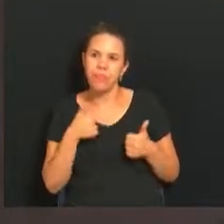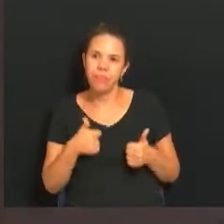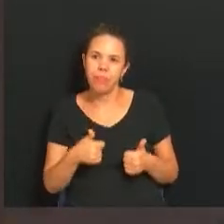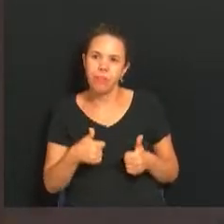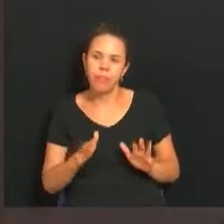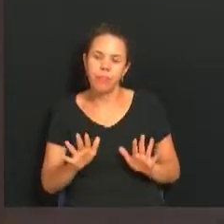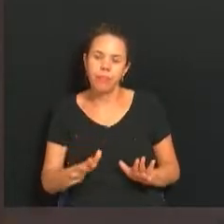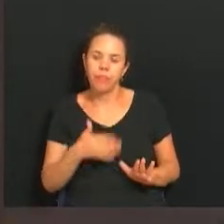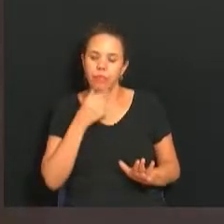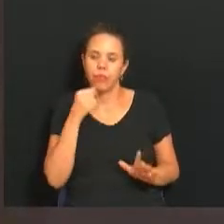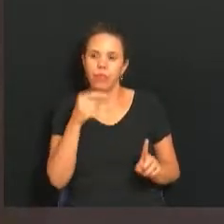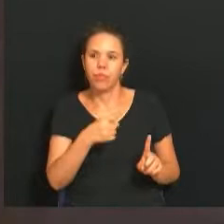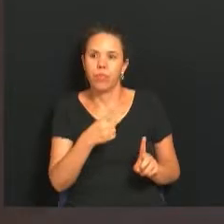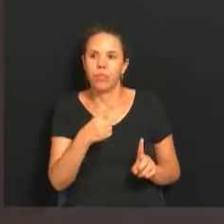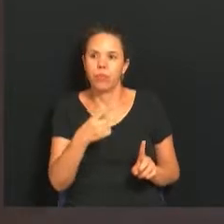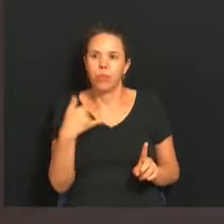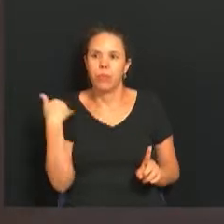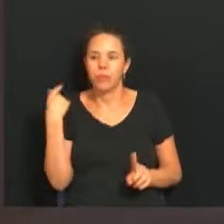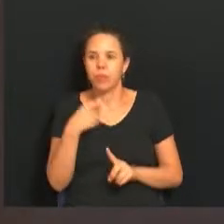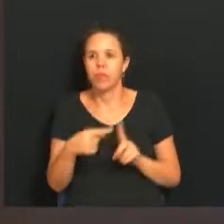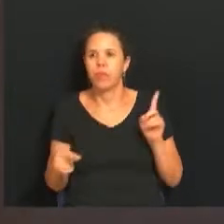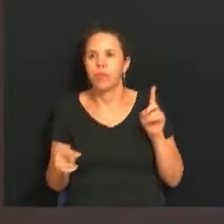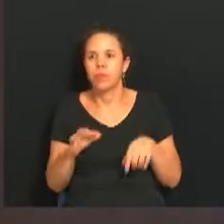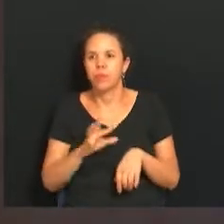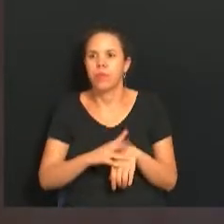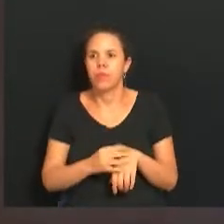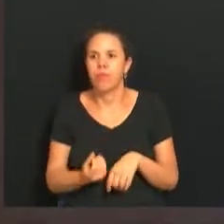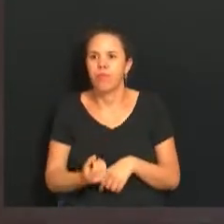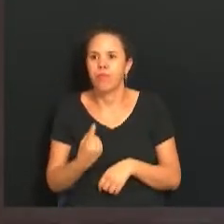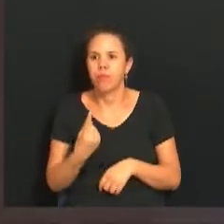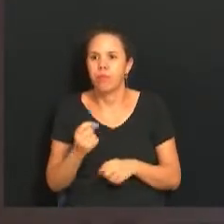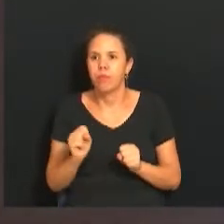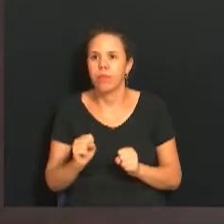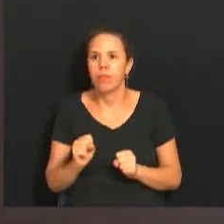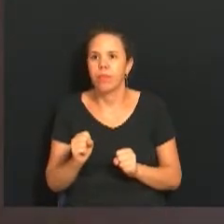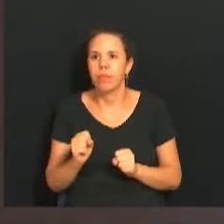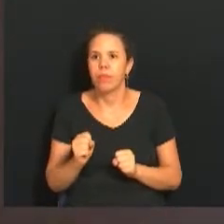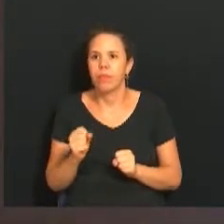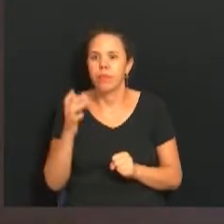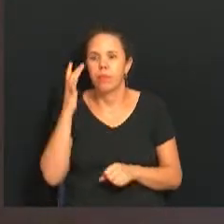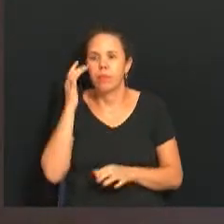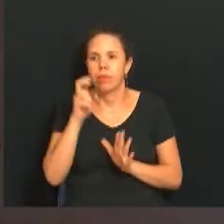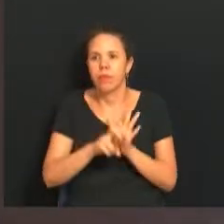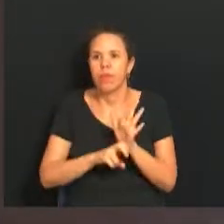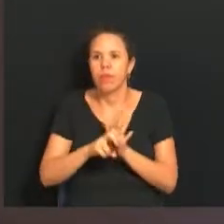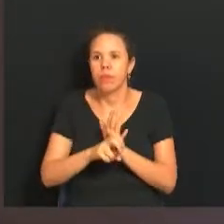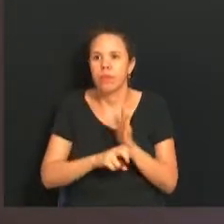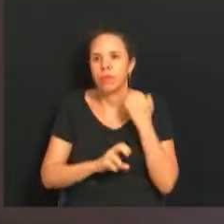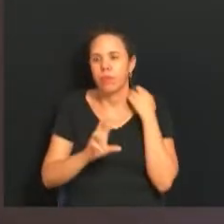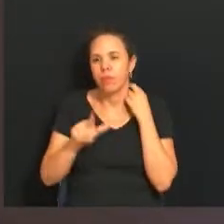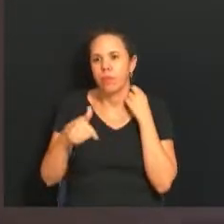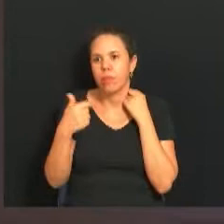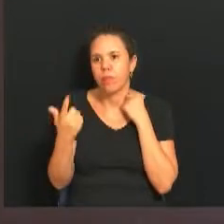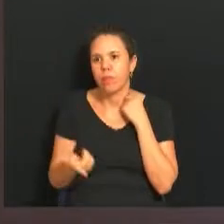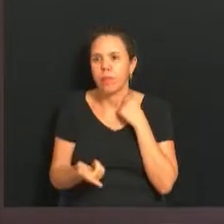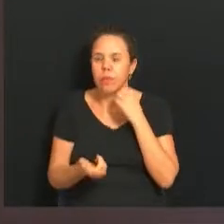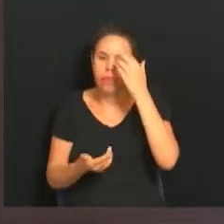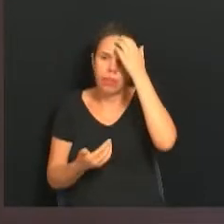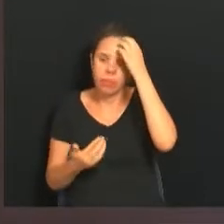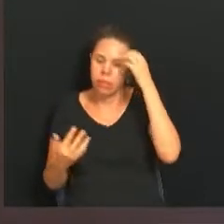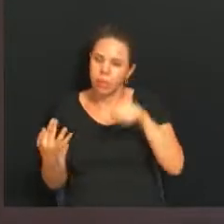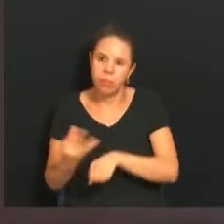um menino com 1 ano e meio, com uma doença que ele pode amanhã ir para uma cadeira de roda, que ele pode amanhã nem